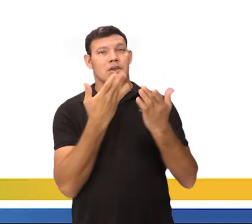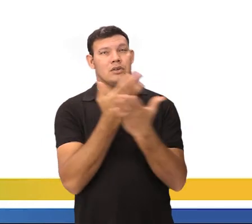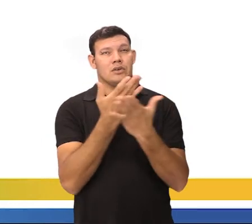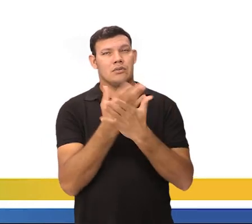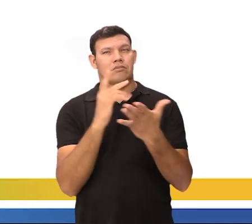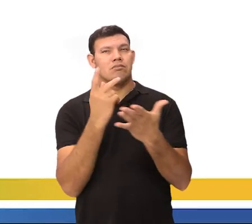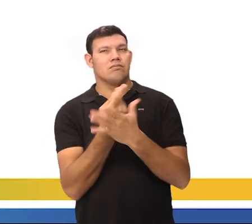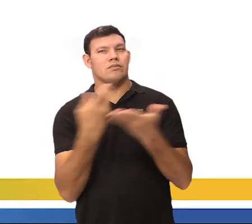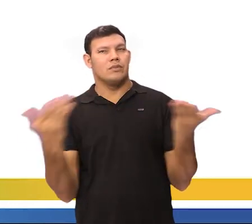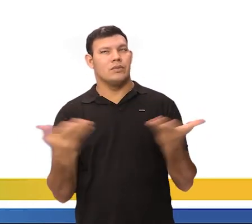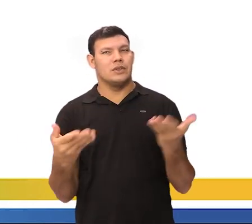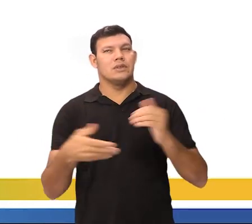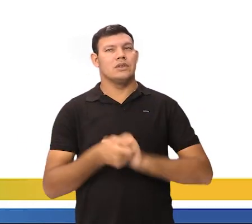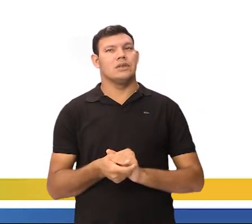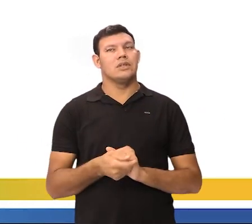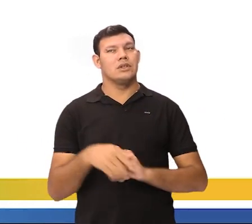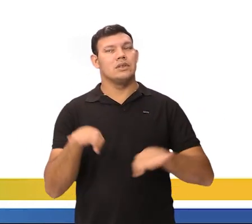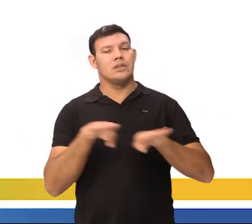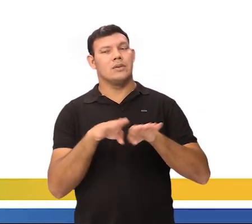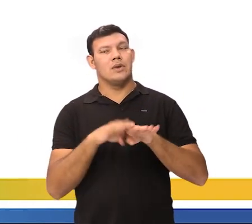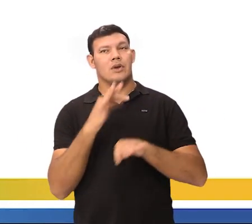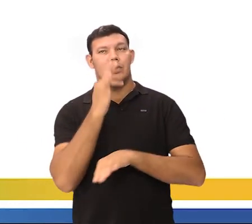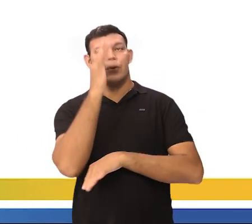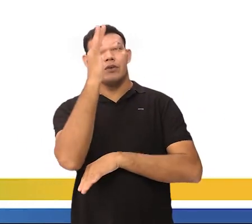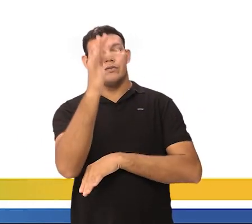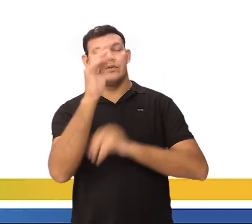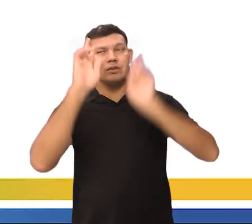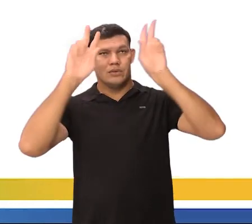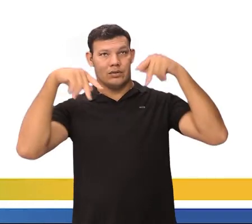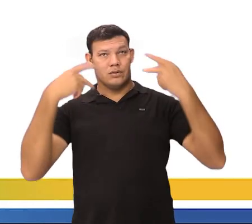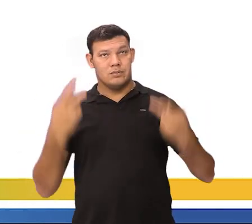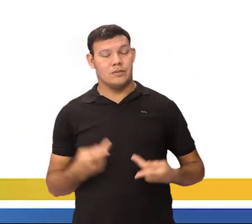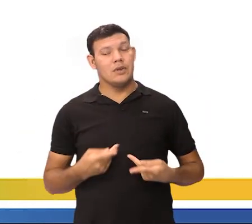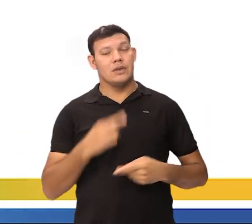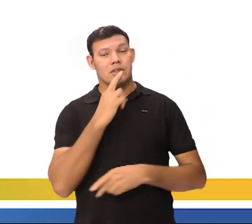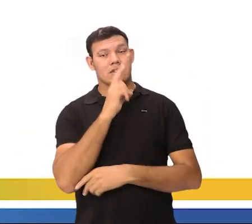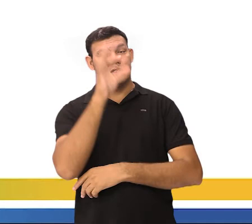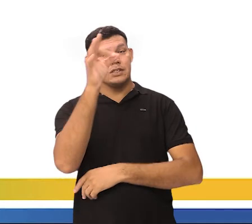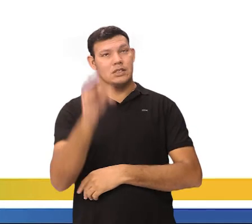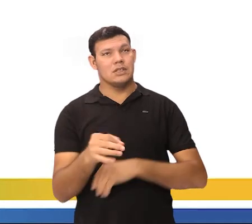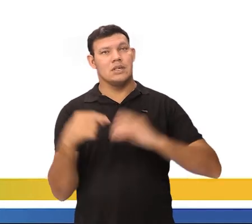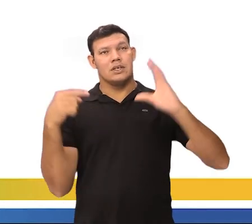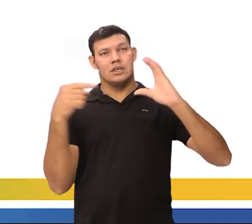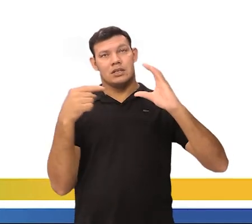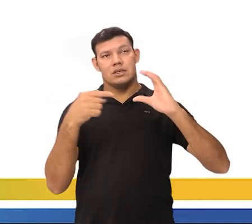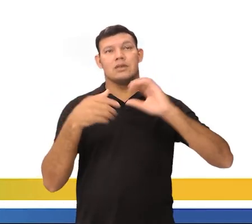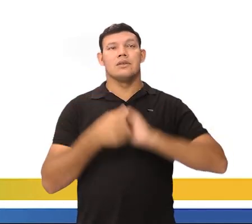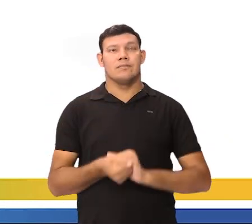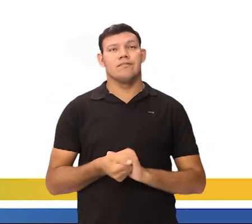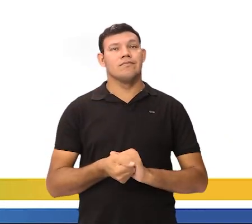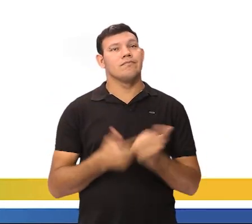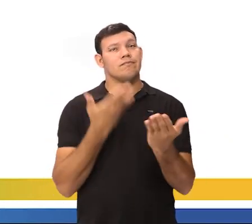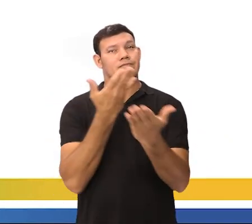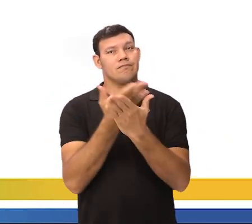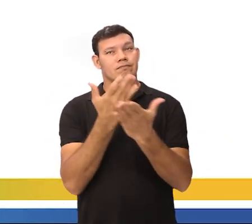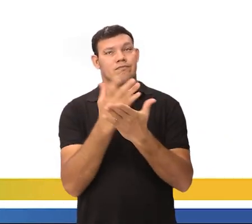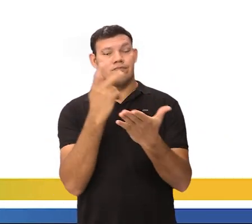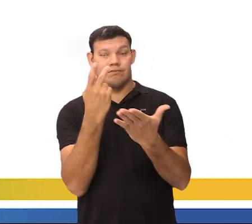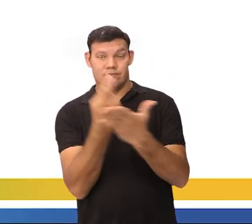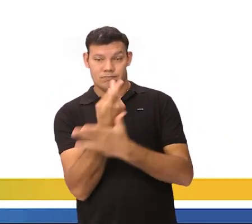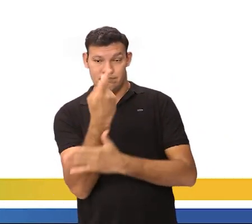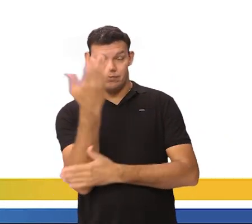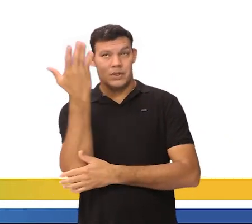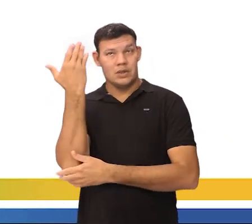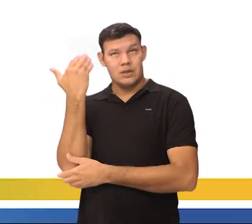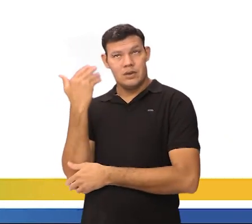futuro da humanidade. Então, a alternativa correta, logicamente, é a letra C, certo? A ciência e a história estuda